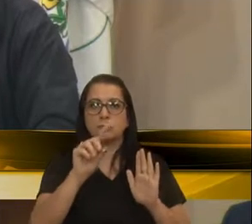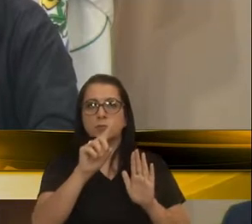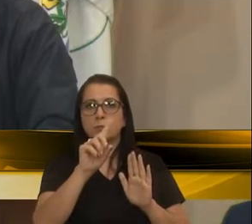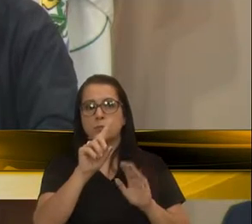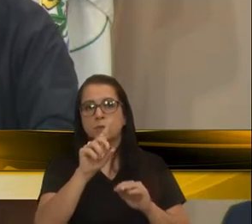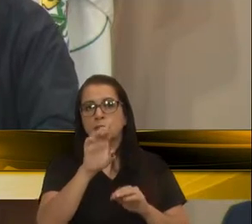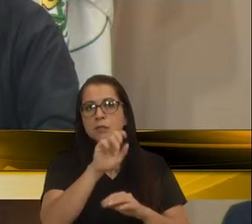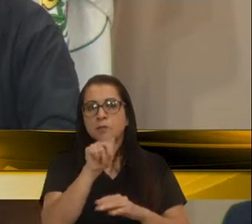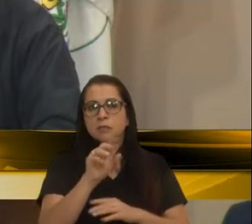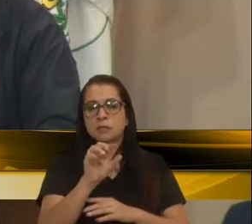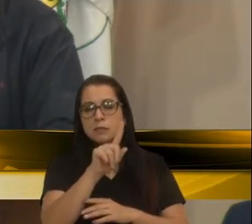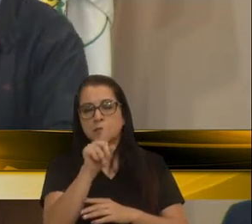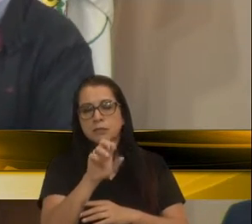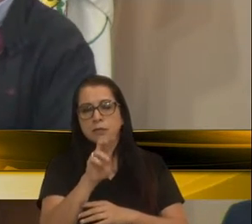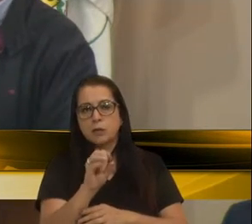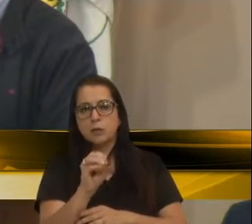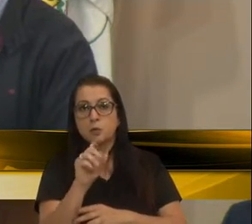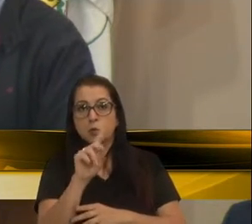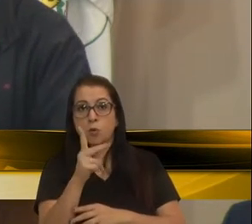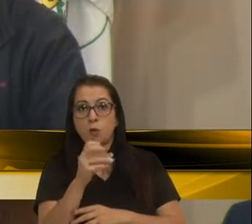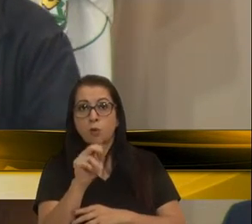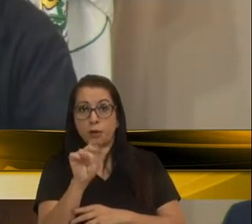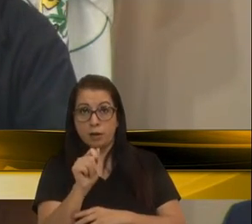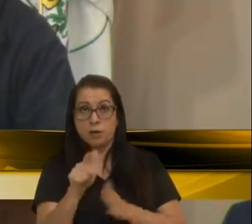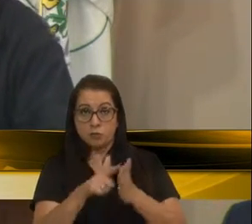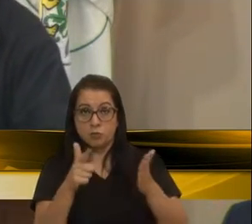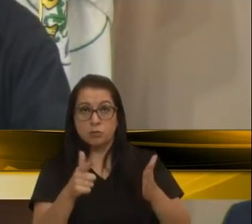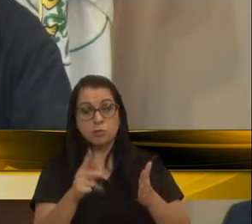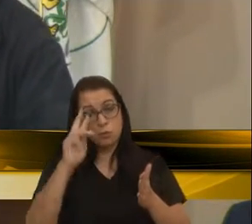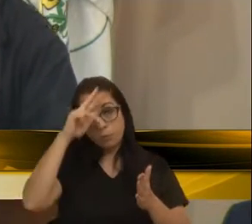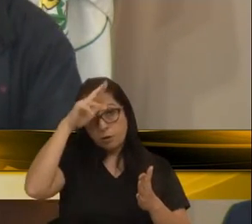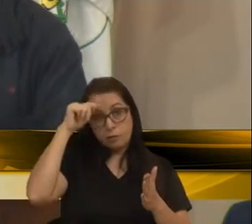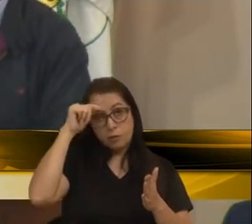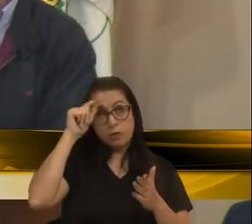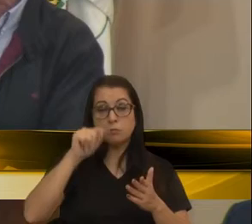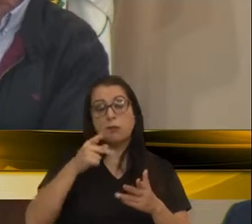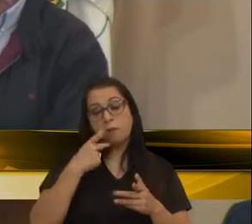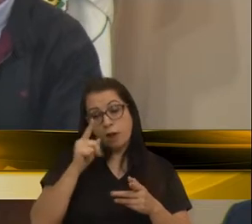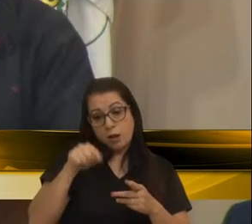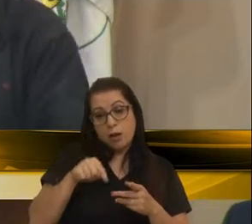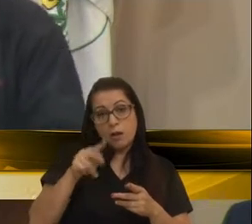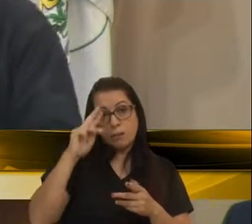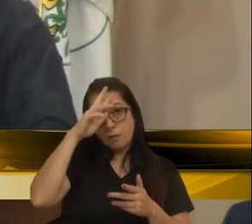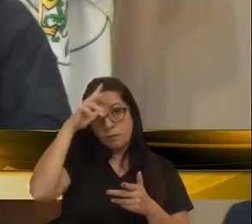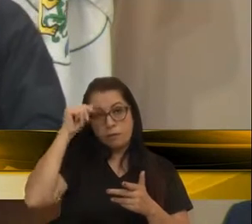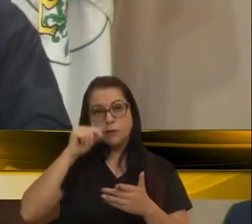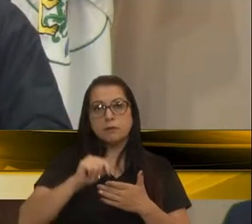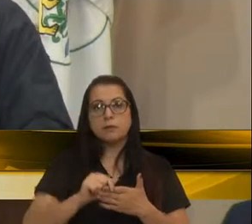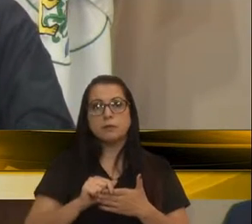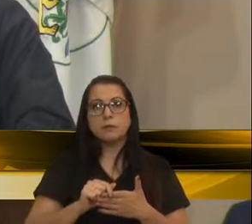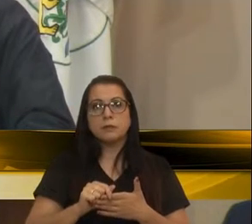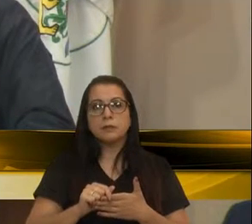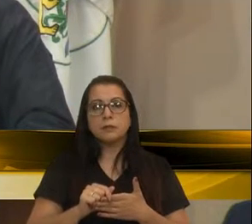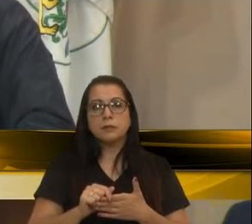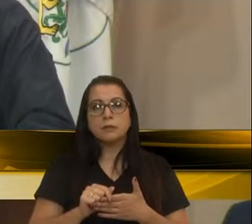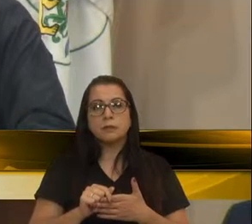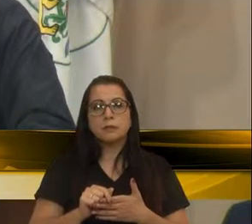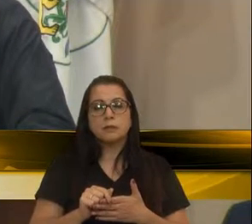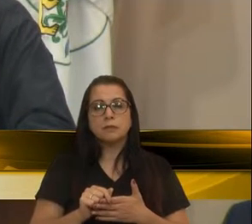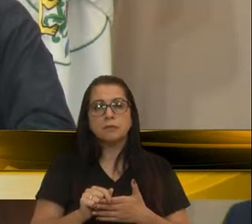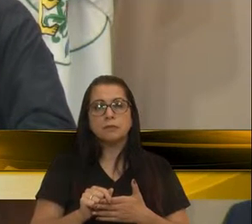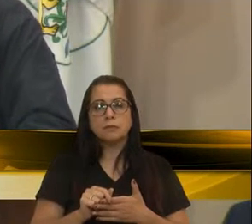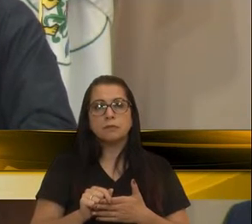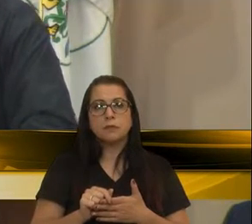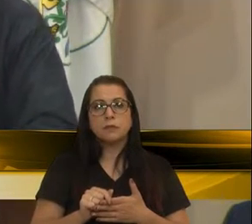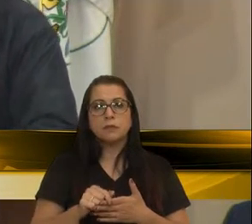pela Zero Hora, em que um prefeito, ou melhor, um que se diz prefeito e que se pauta